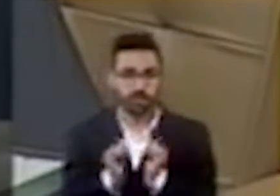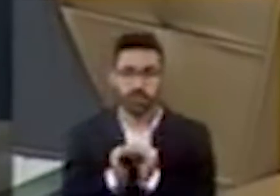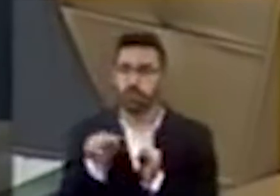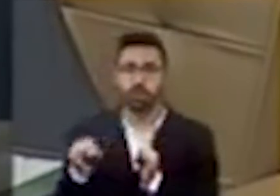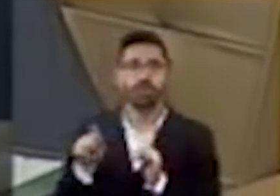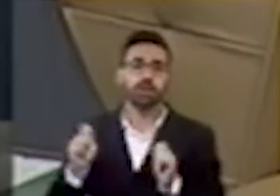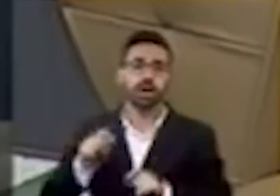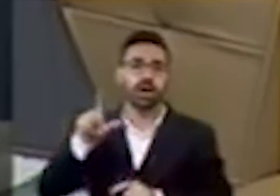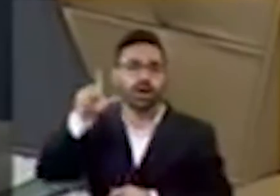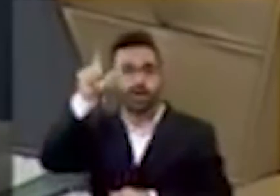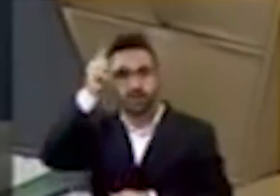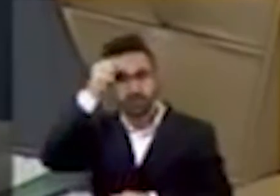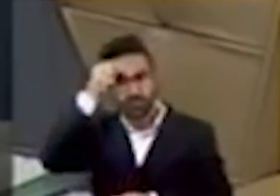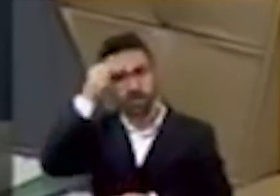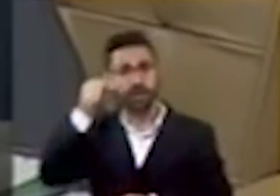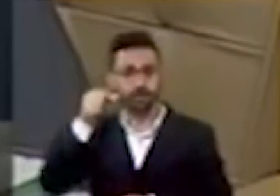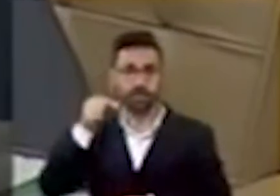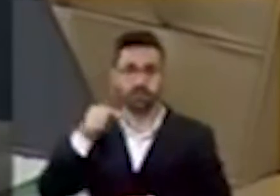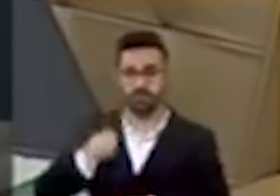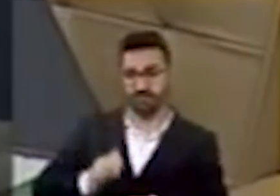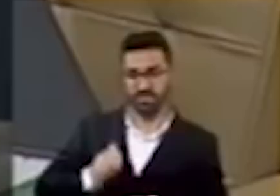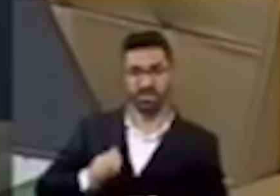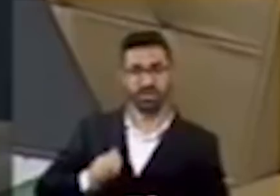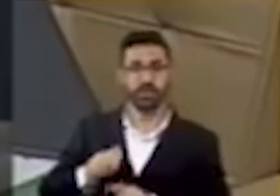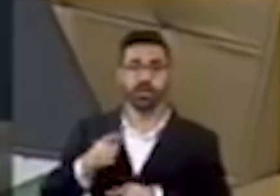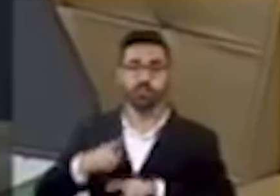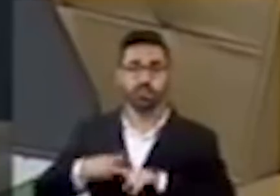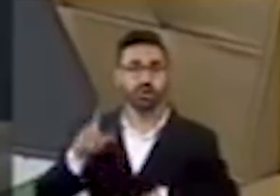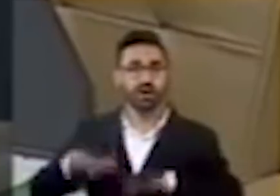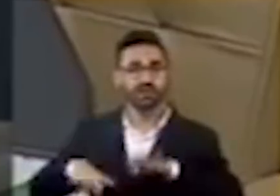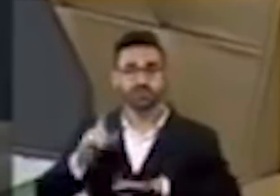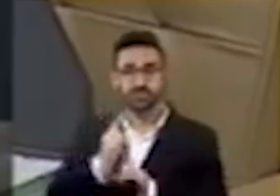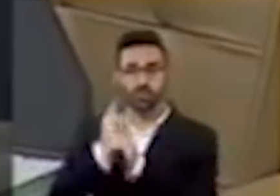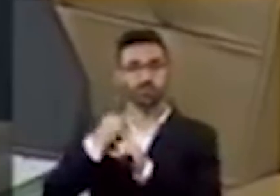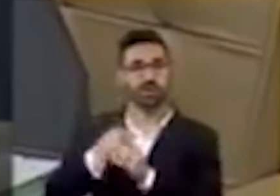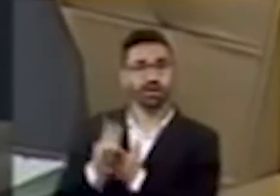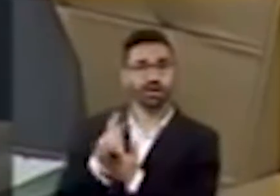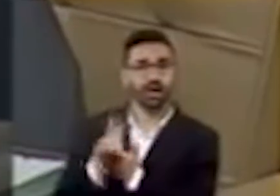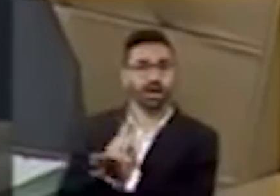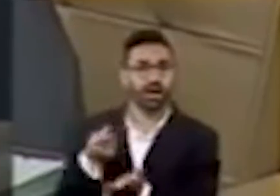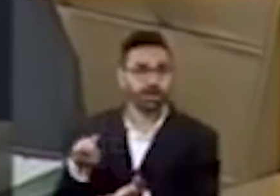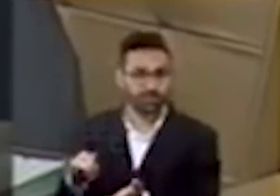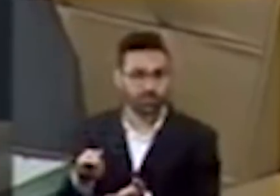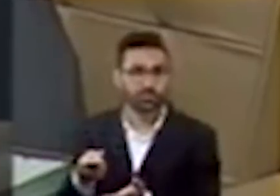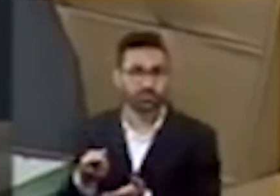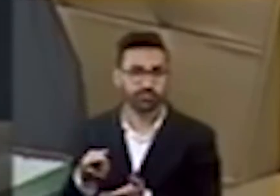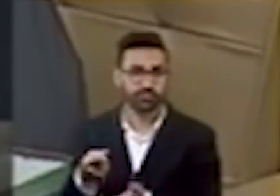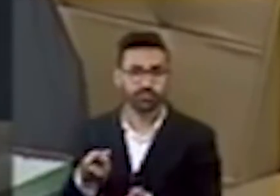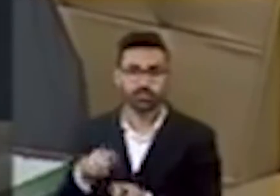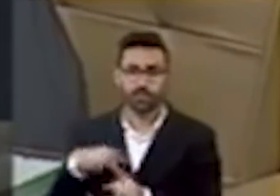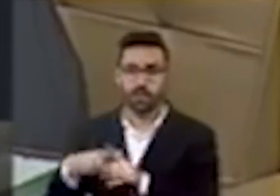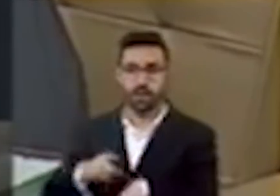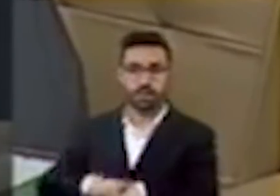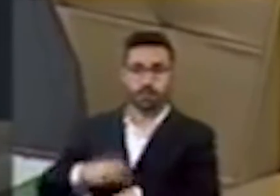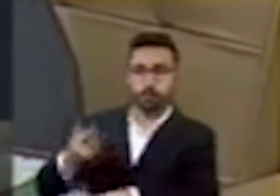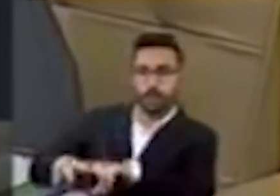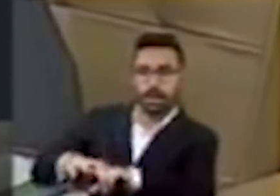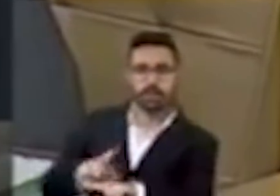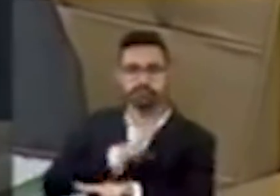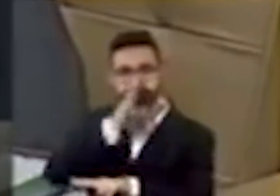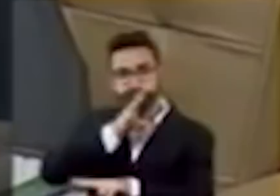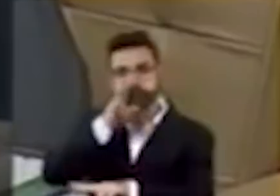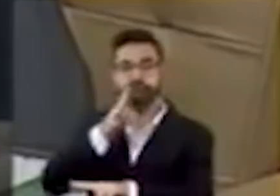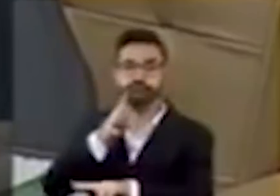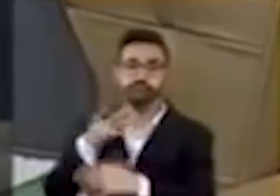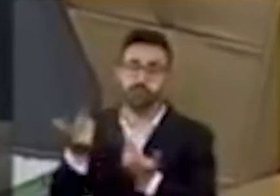a dureza indevida ou o erro evidente na operação ou aplicação do direito penal, bem como